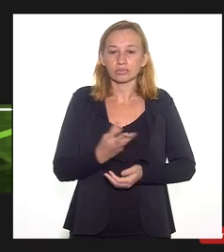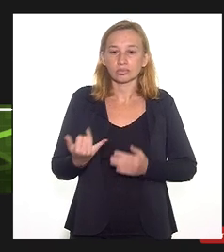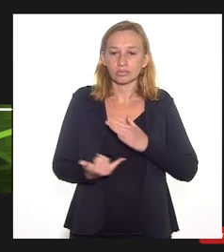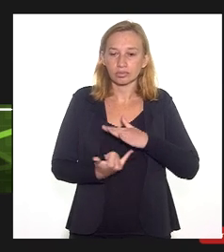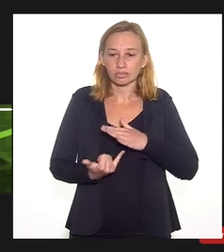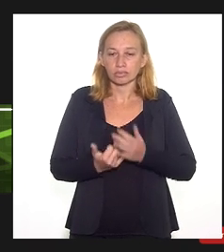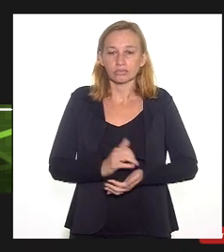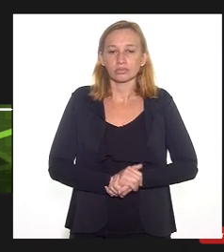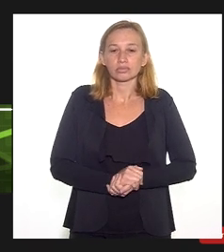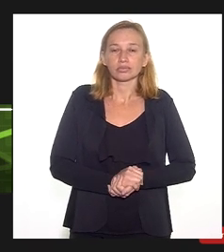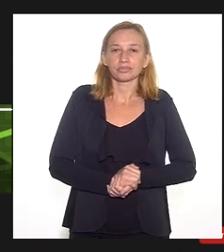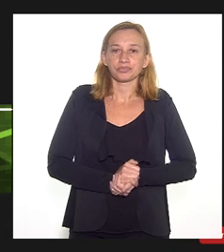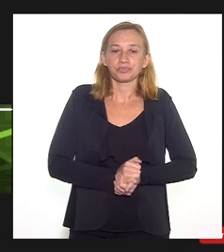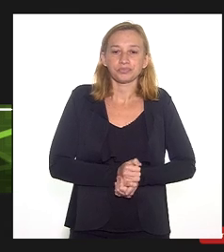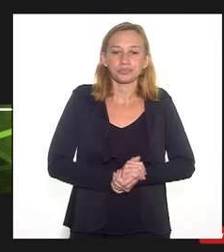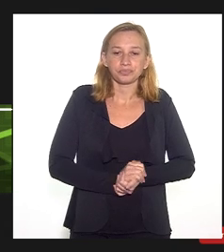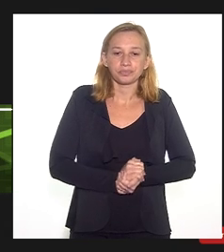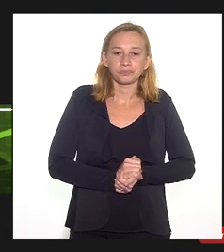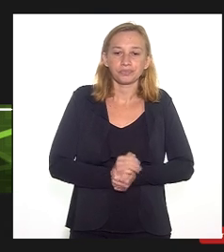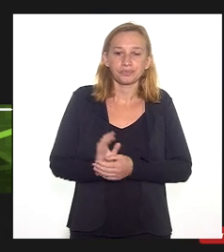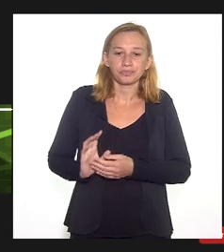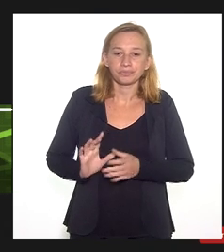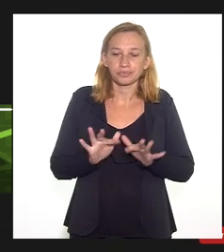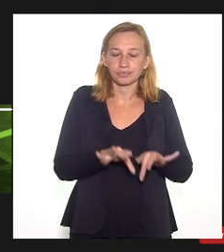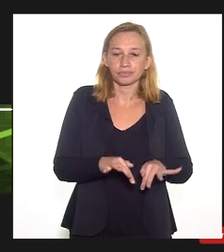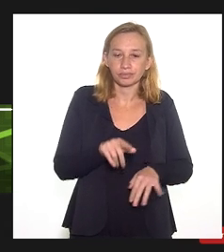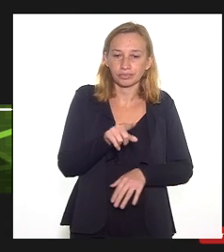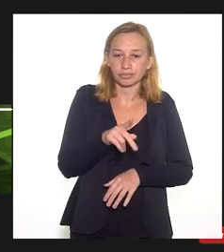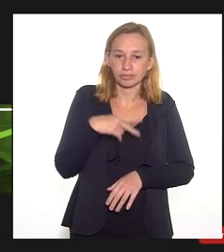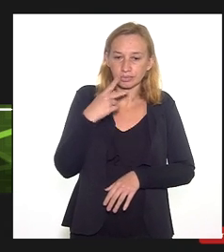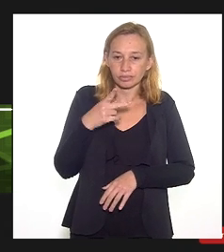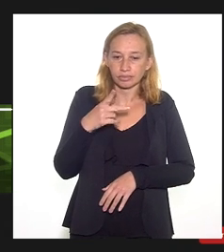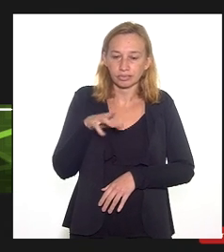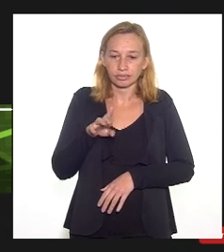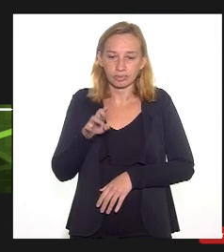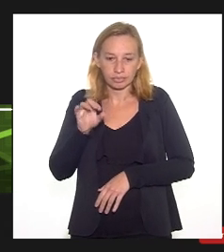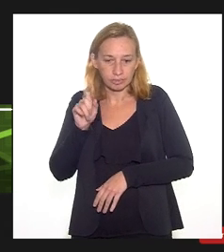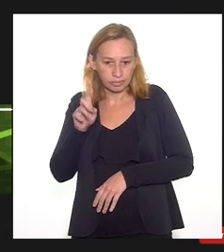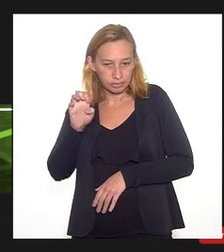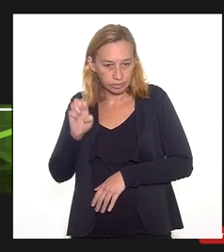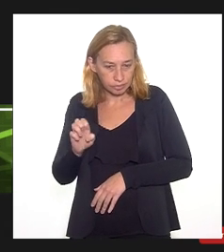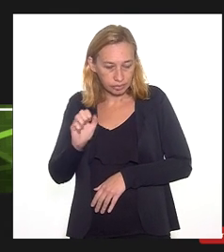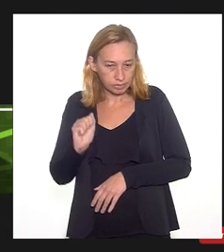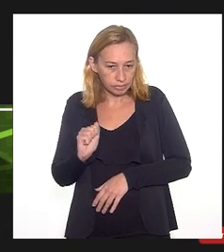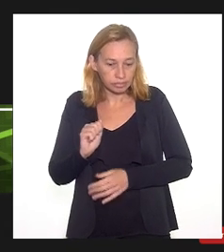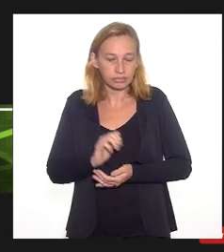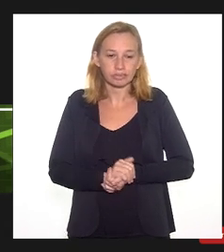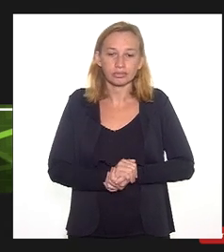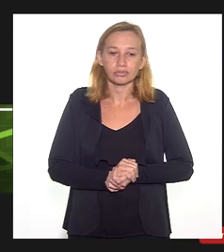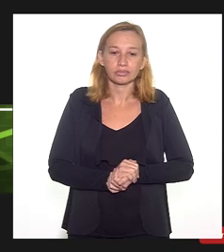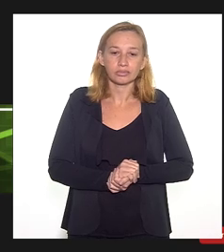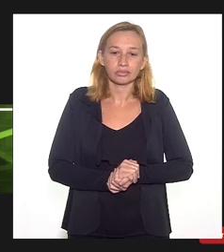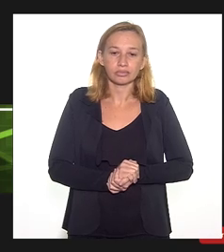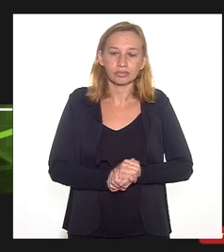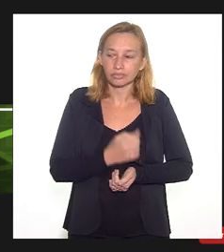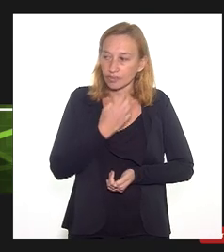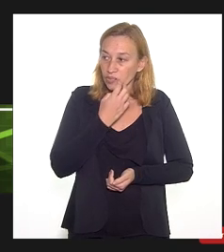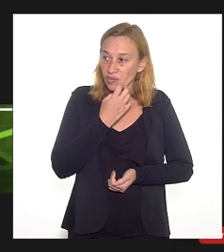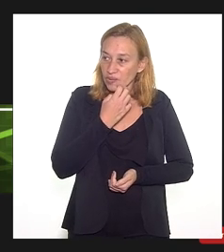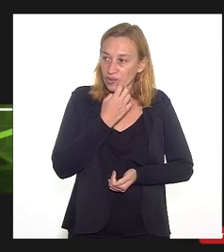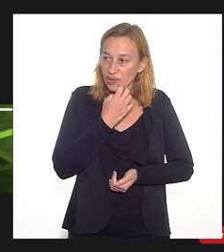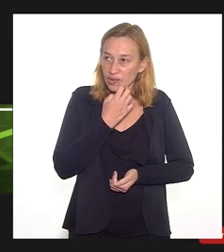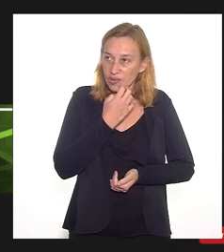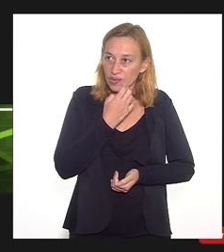para completar aqui uma fala da Regina eu coloco vou